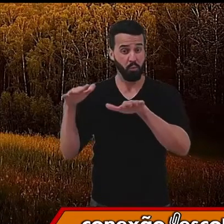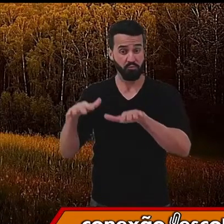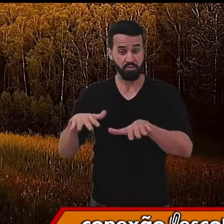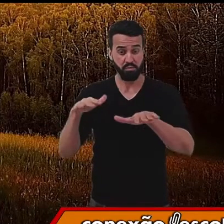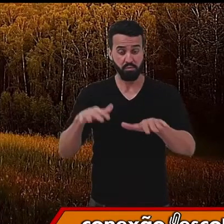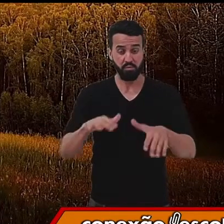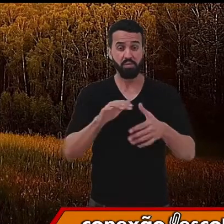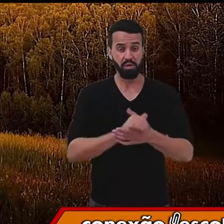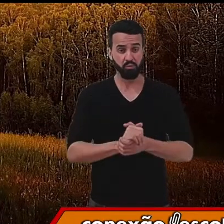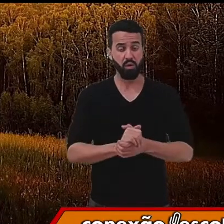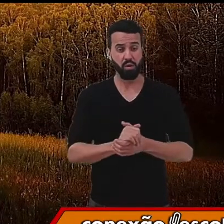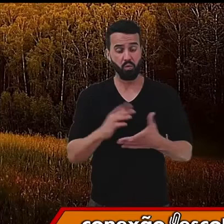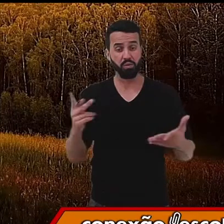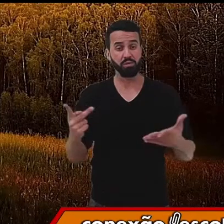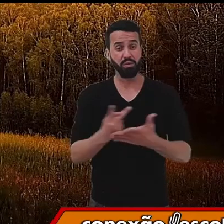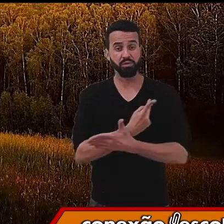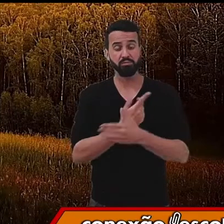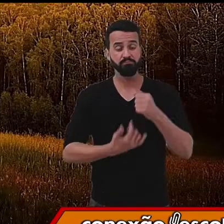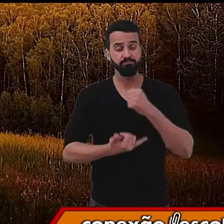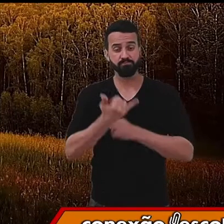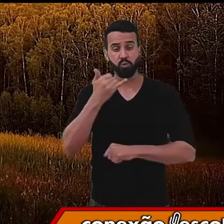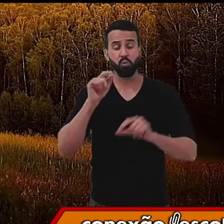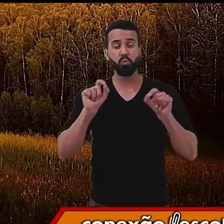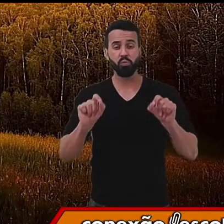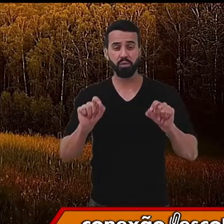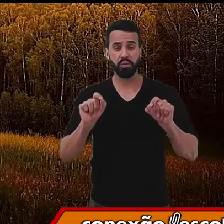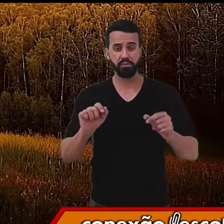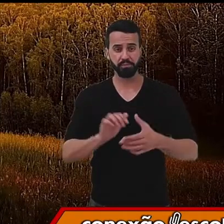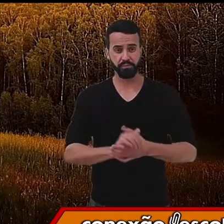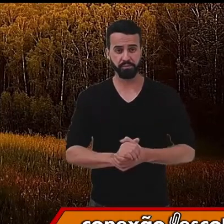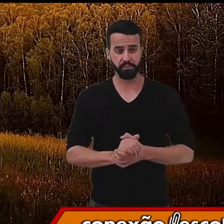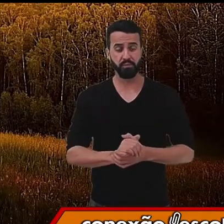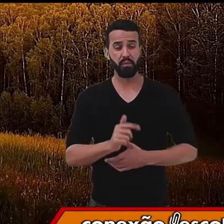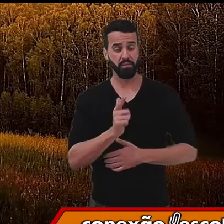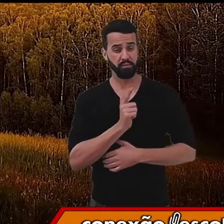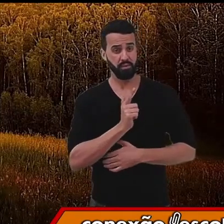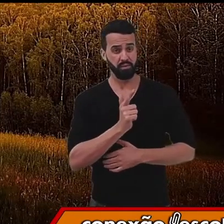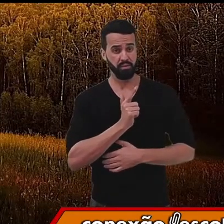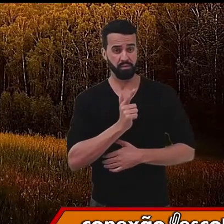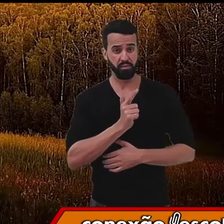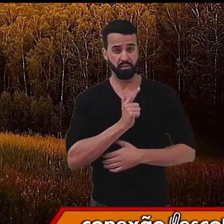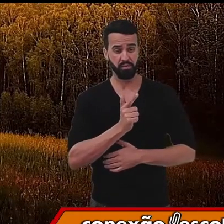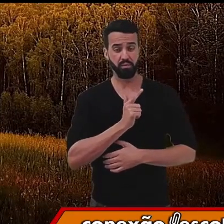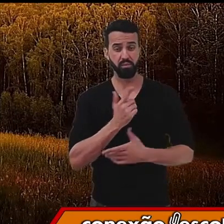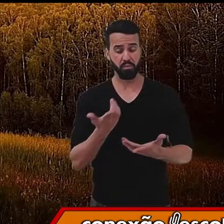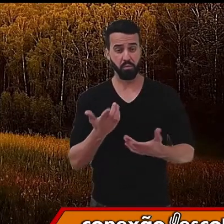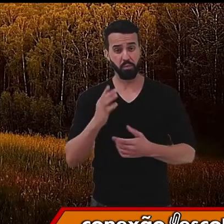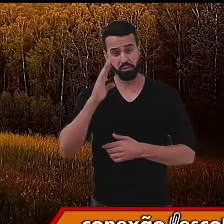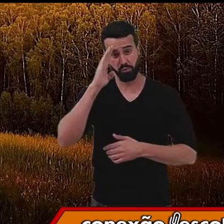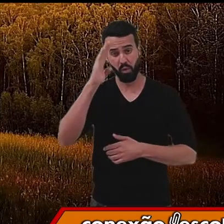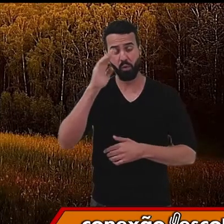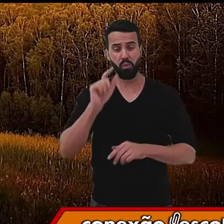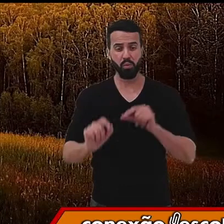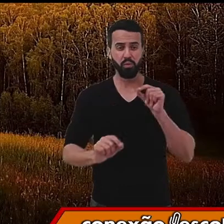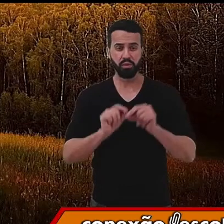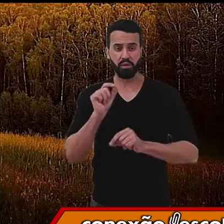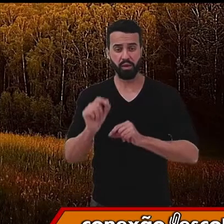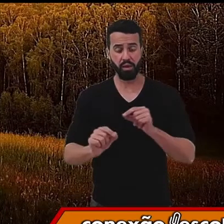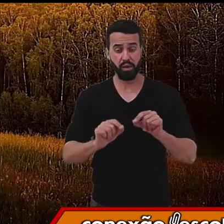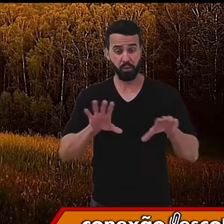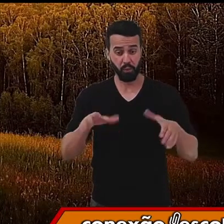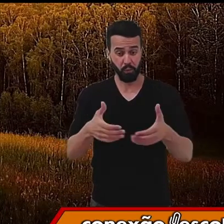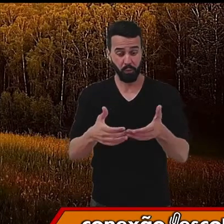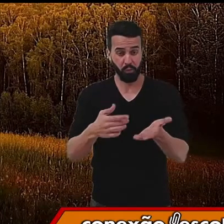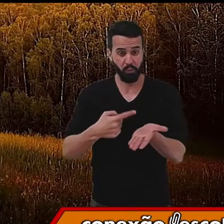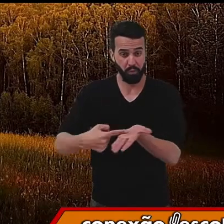que acontecesse. Nós temos ali como grande expoente, o grande condenado dessa Conjuração